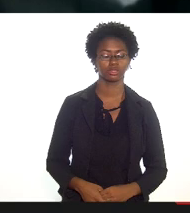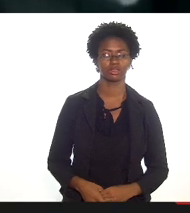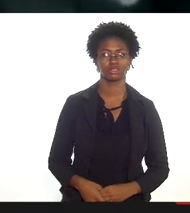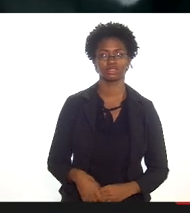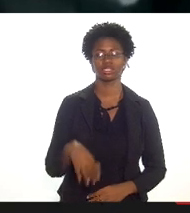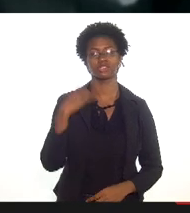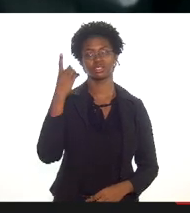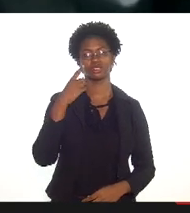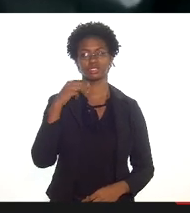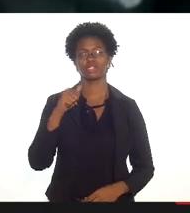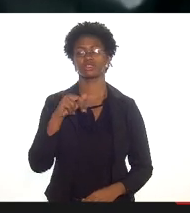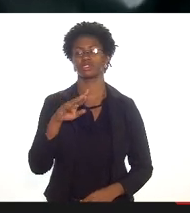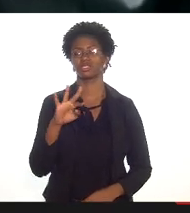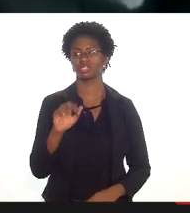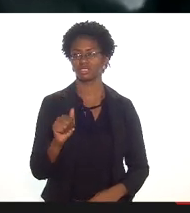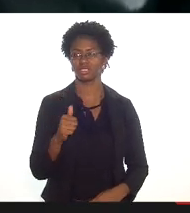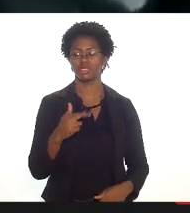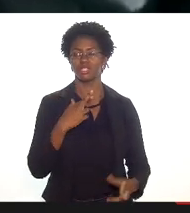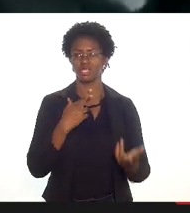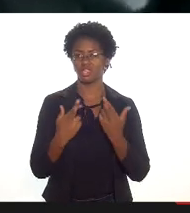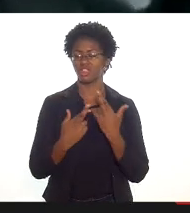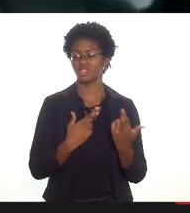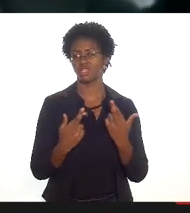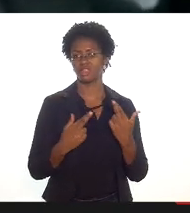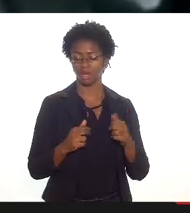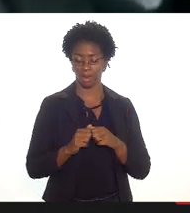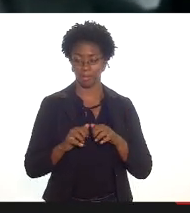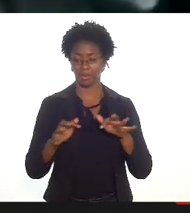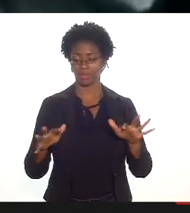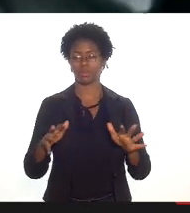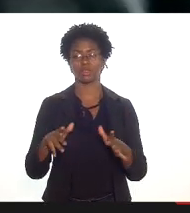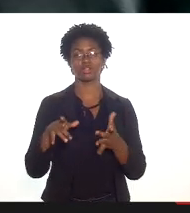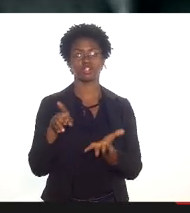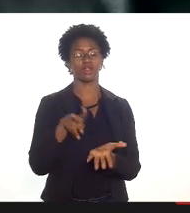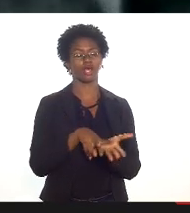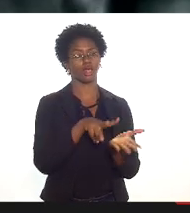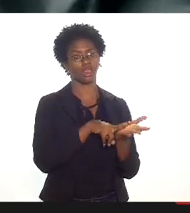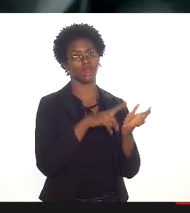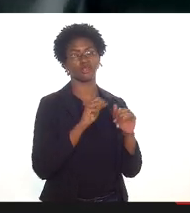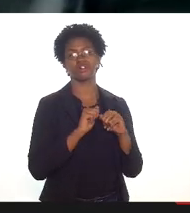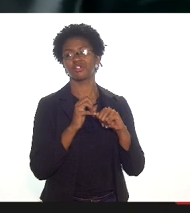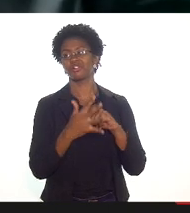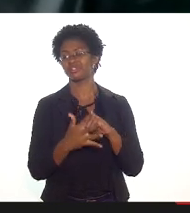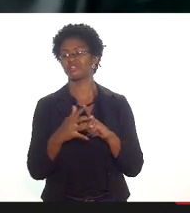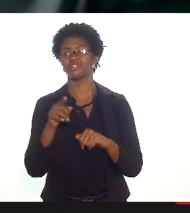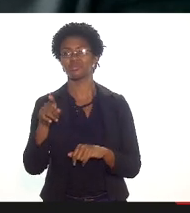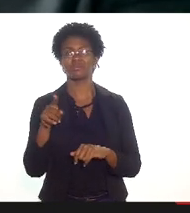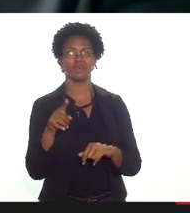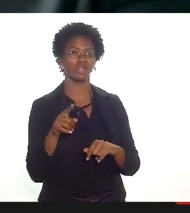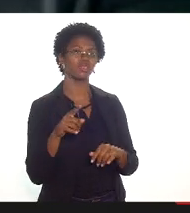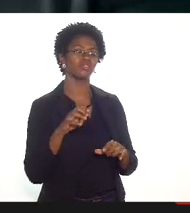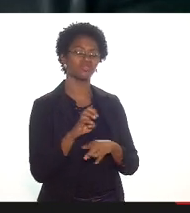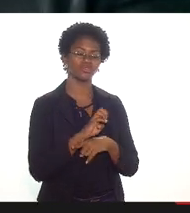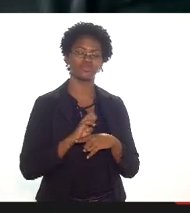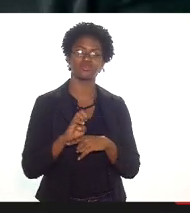especialmente, primeiro, em relação à expansão da oferta de leitos federais COVID para a regulação do Estado, tá?